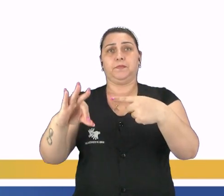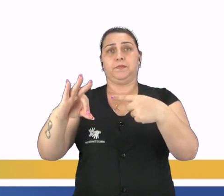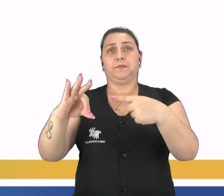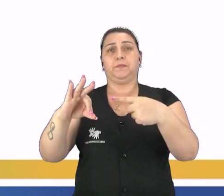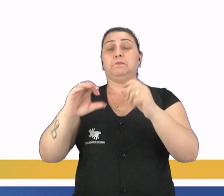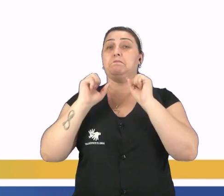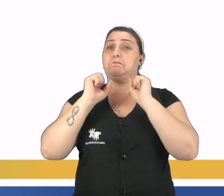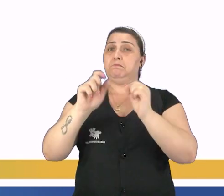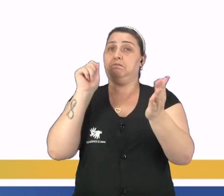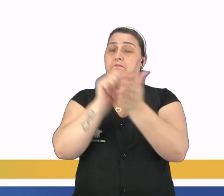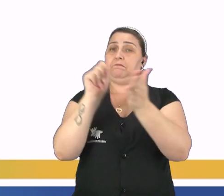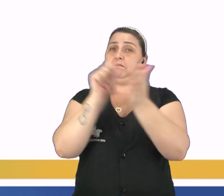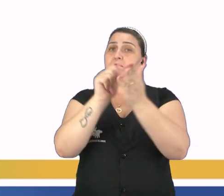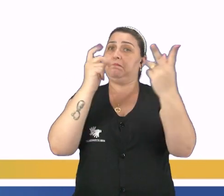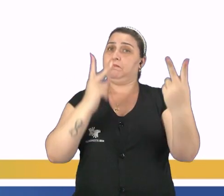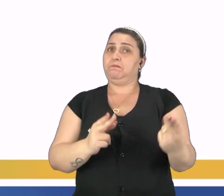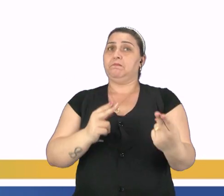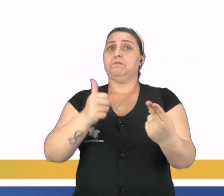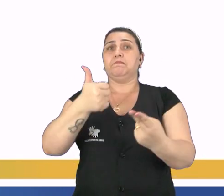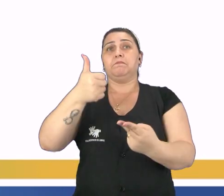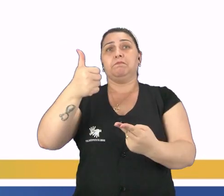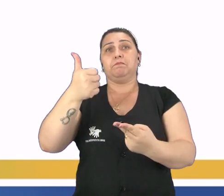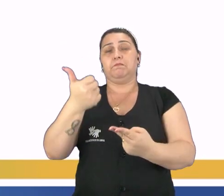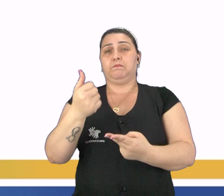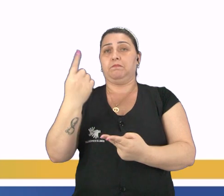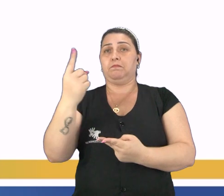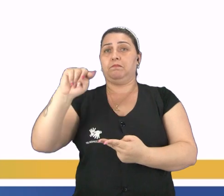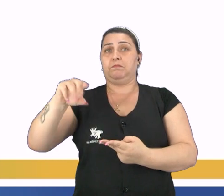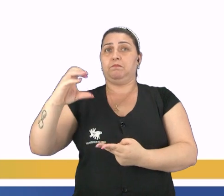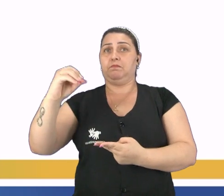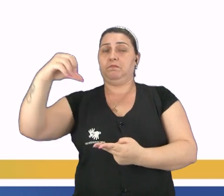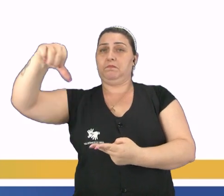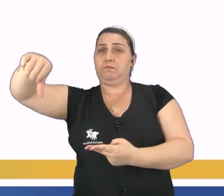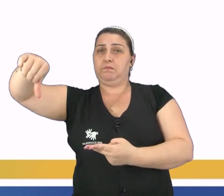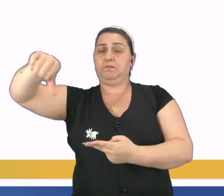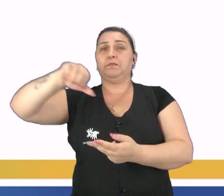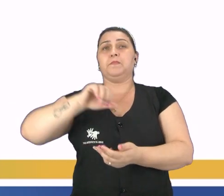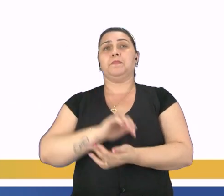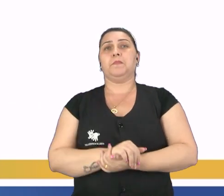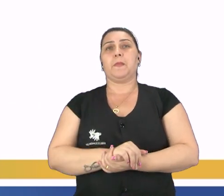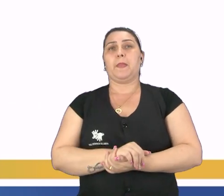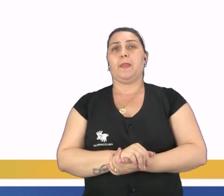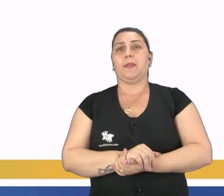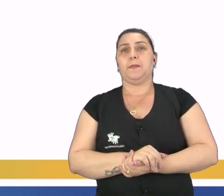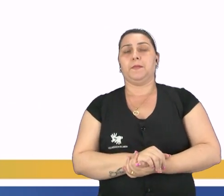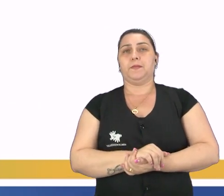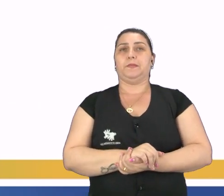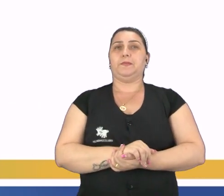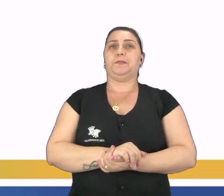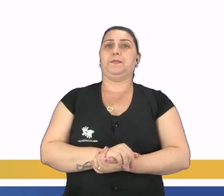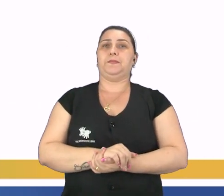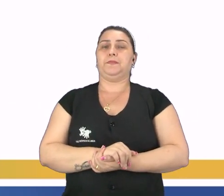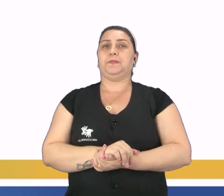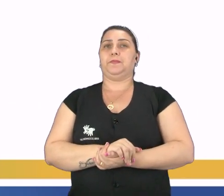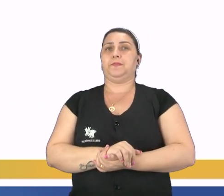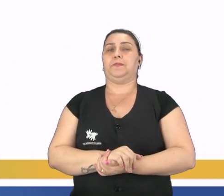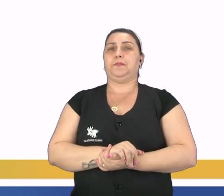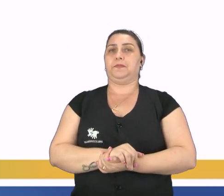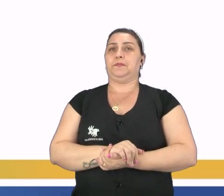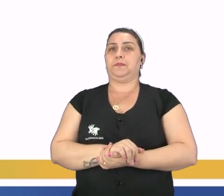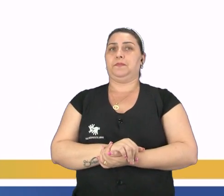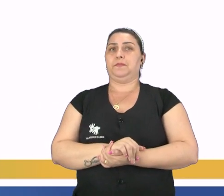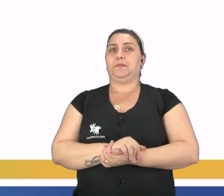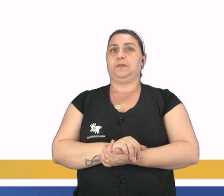109%. Posso escrever igual a 109% em forma de porcentagem ou igual a